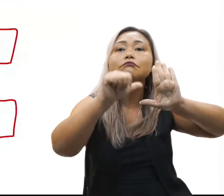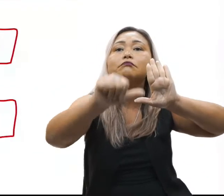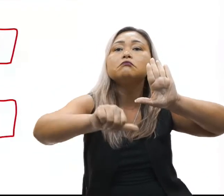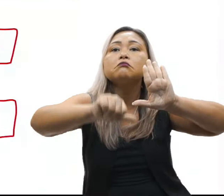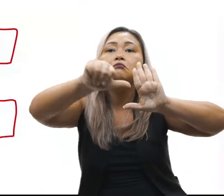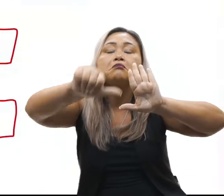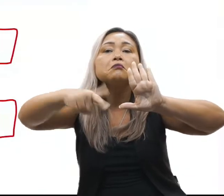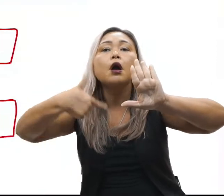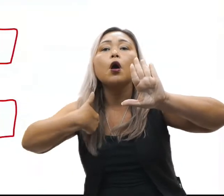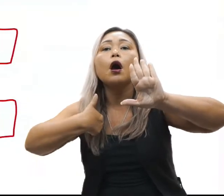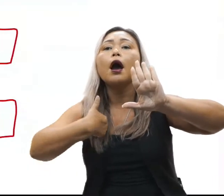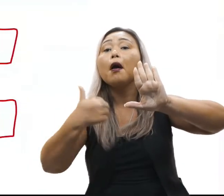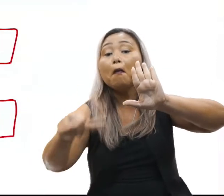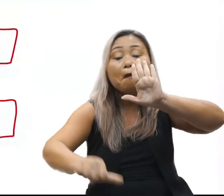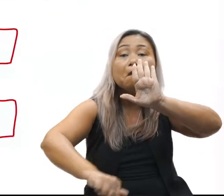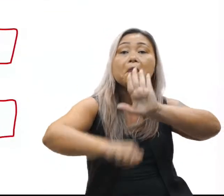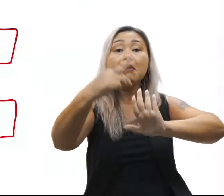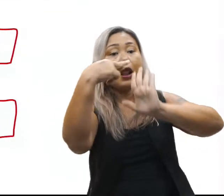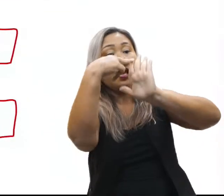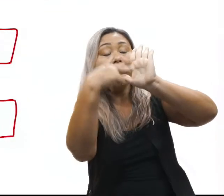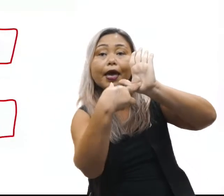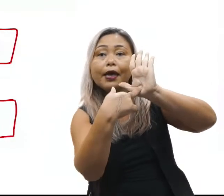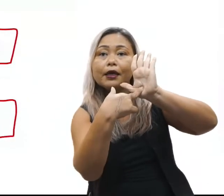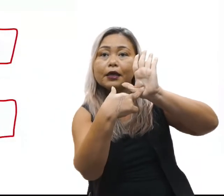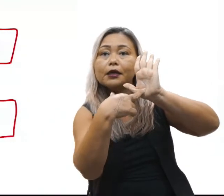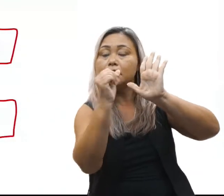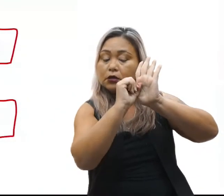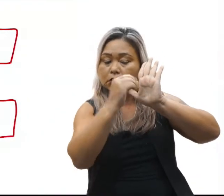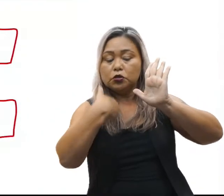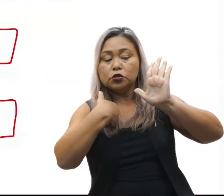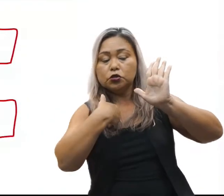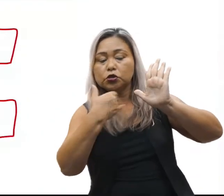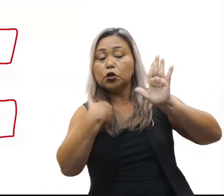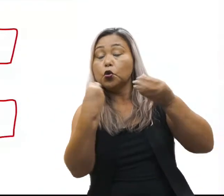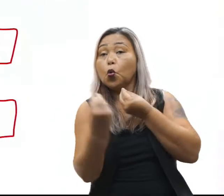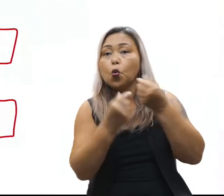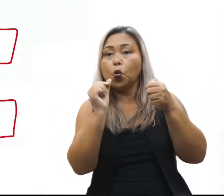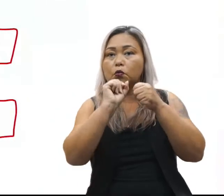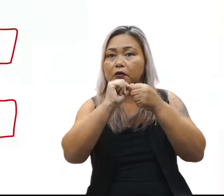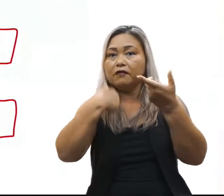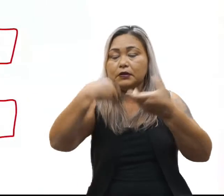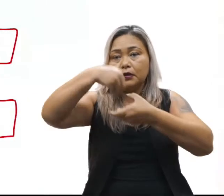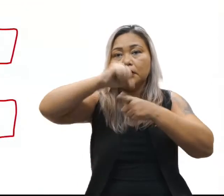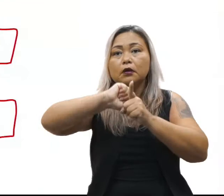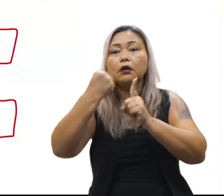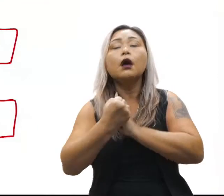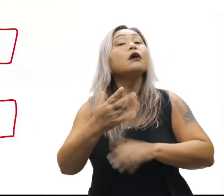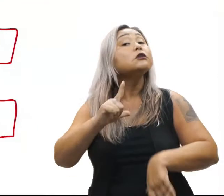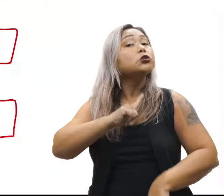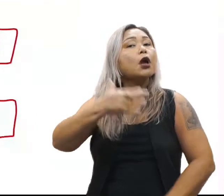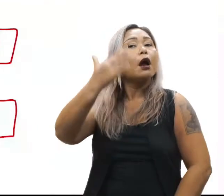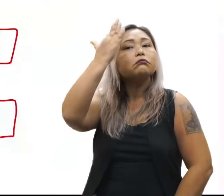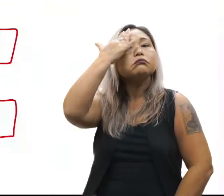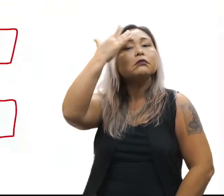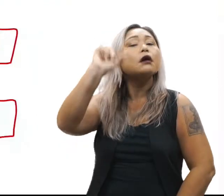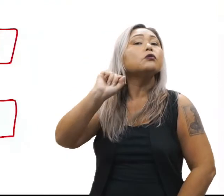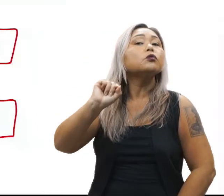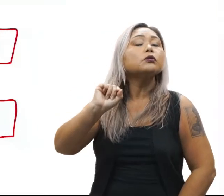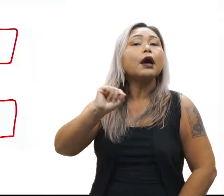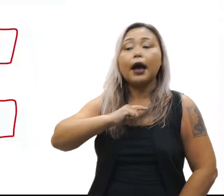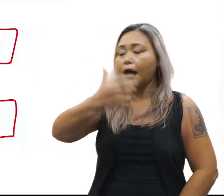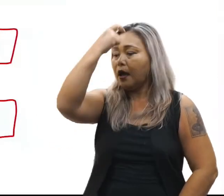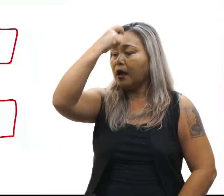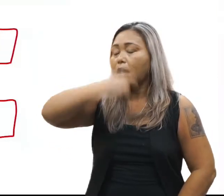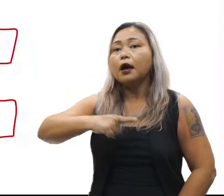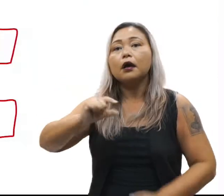primeiras regras, códigos de conduta, né? A gente tinha a ideia de que as pessoas deveriam se